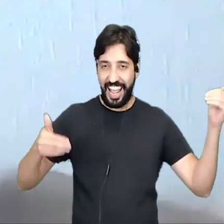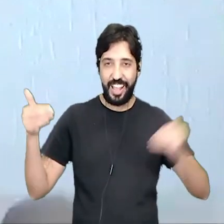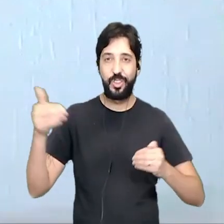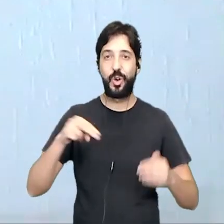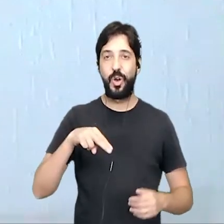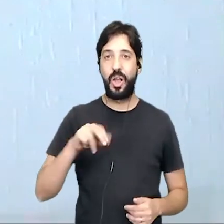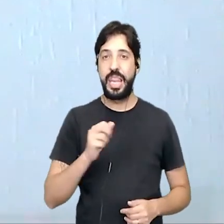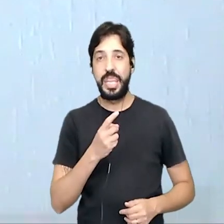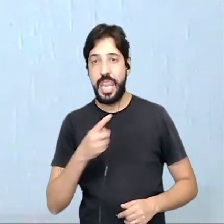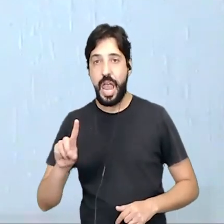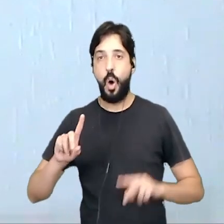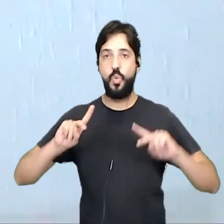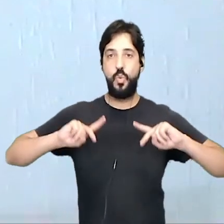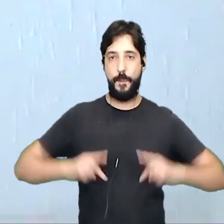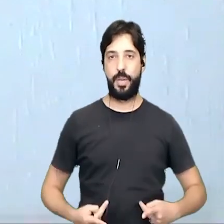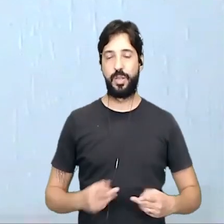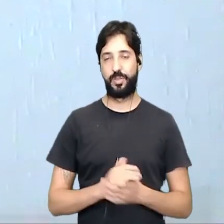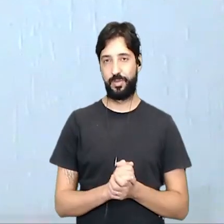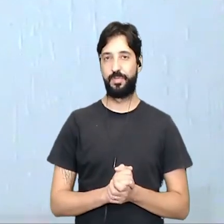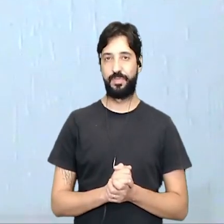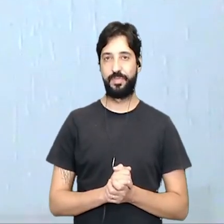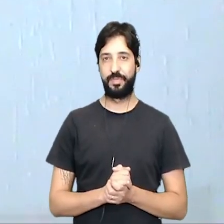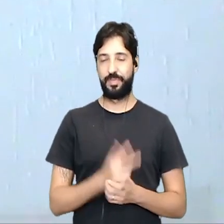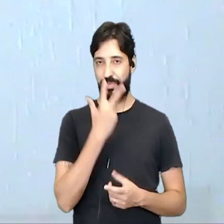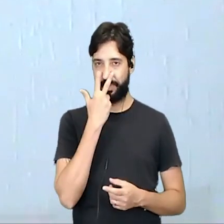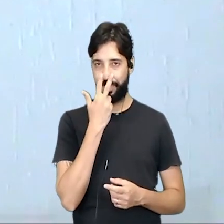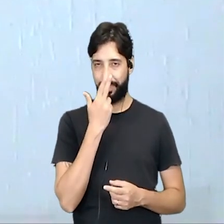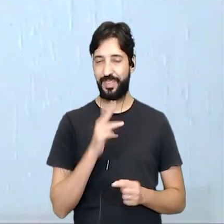não-humanos entraram no teatro.